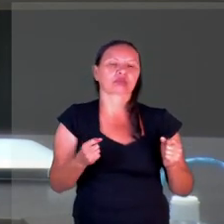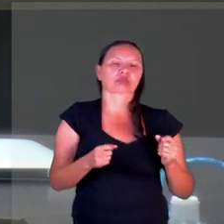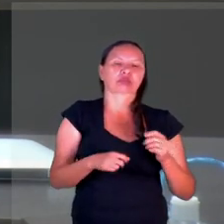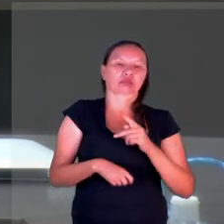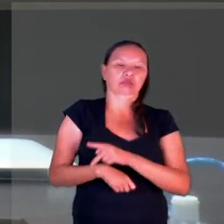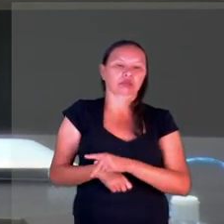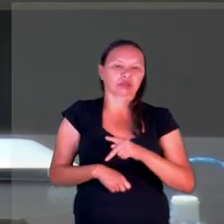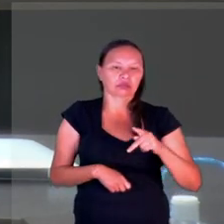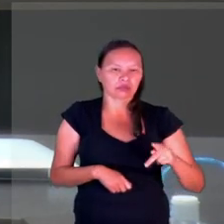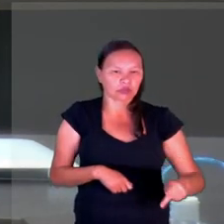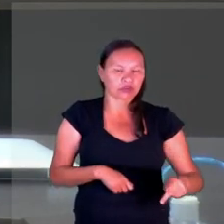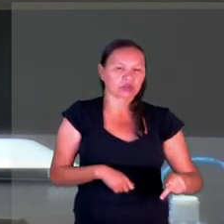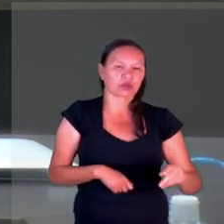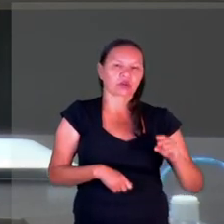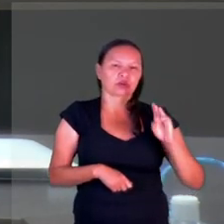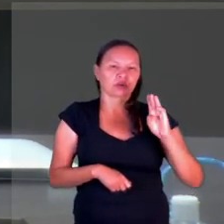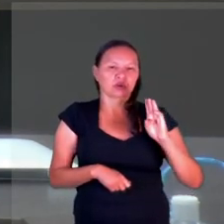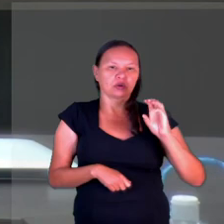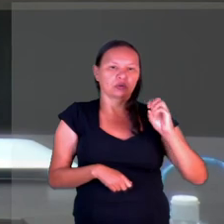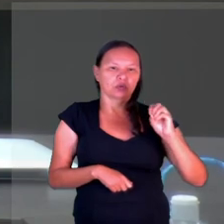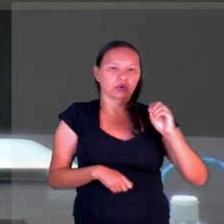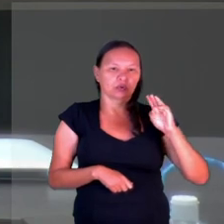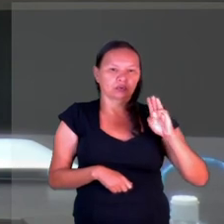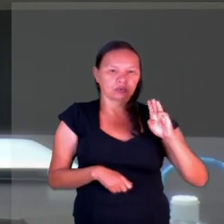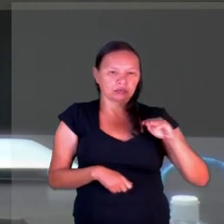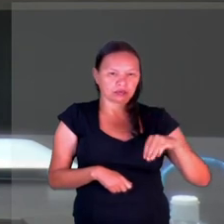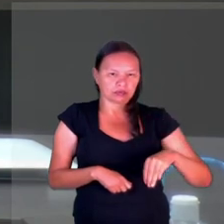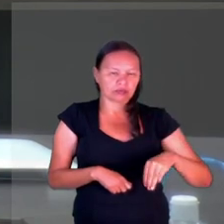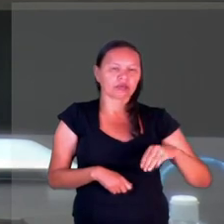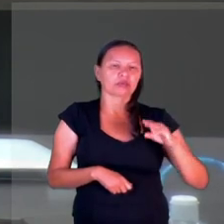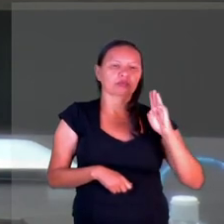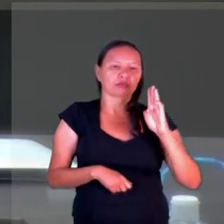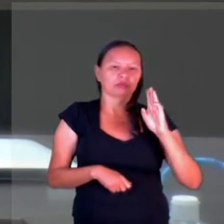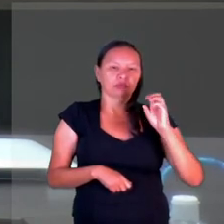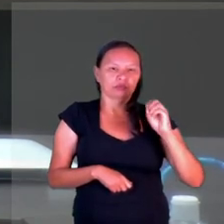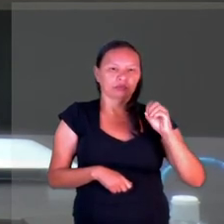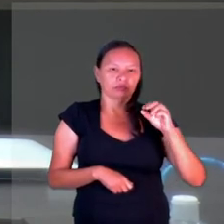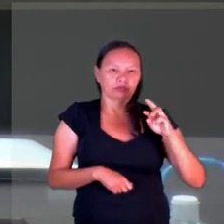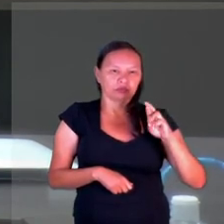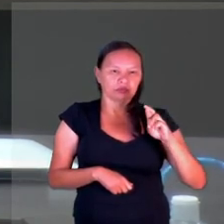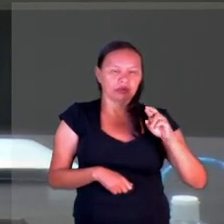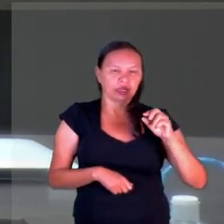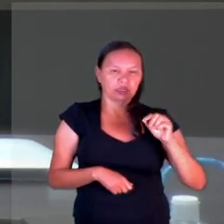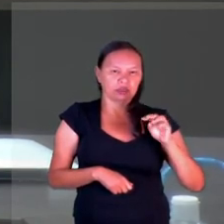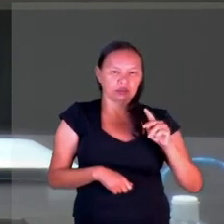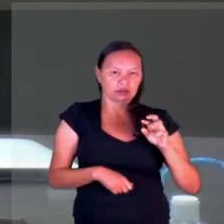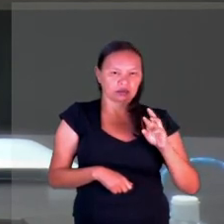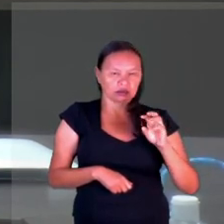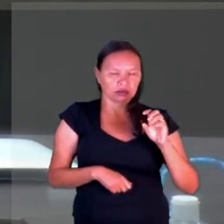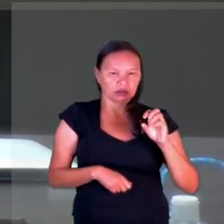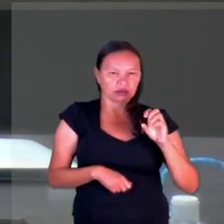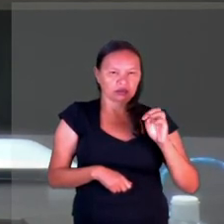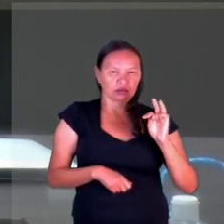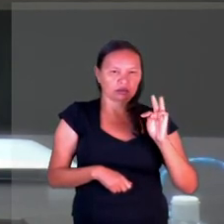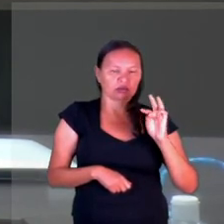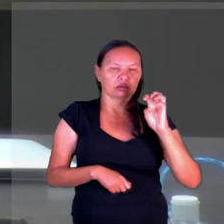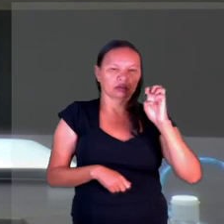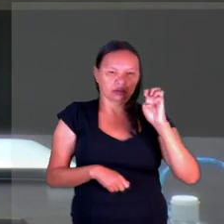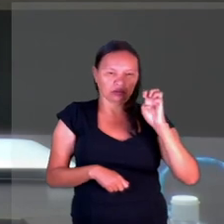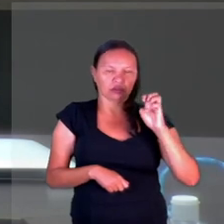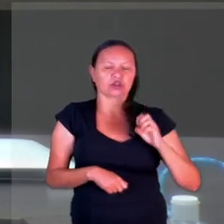eu falei na minha fala ela tem um trabalho muito um mais de um né um diz respeito ao seu atlas do